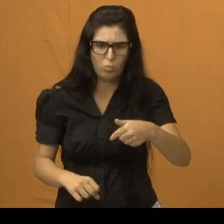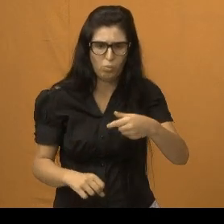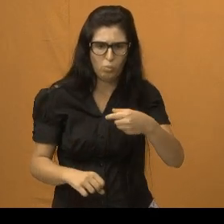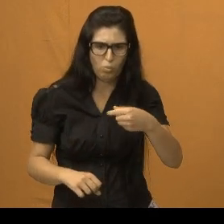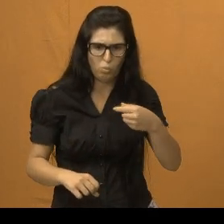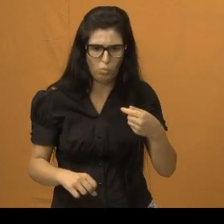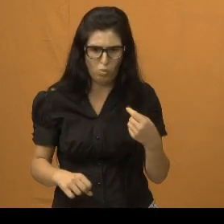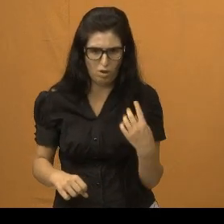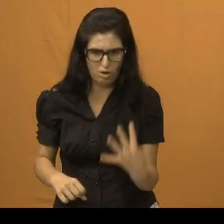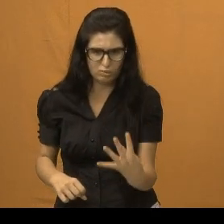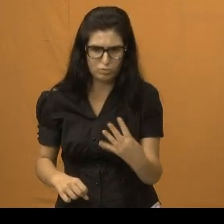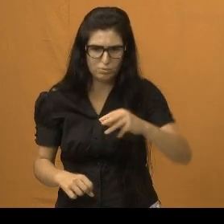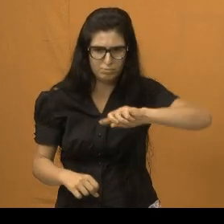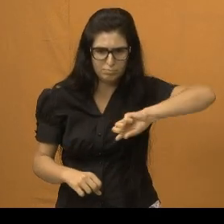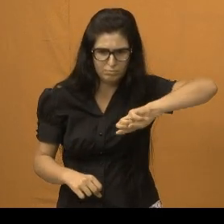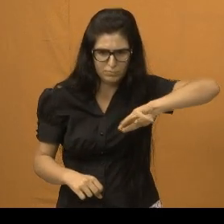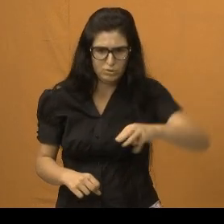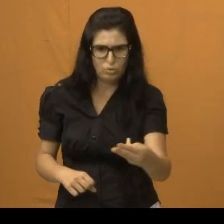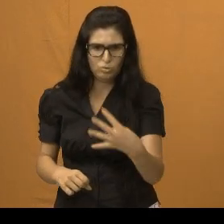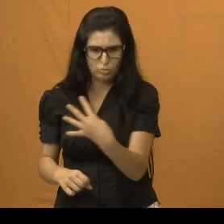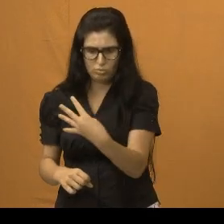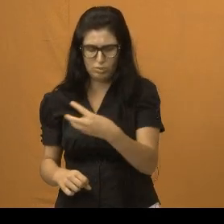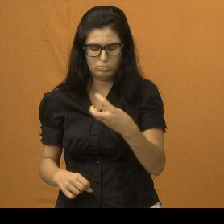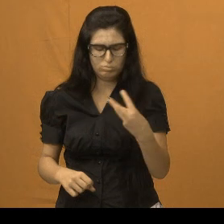974.435.000, que é o orçado, e o arrecadado